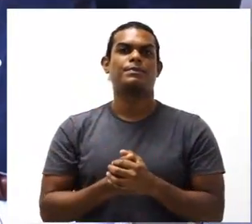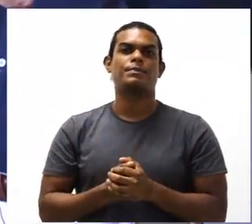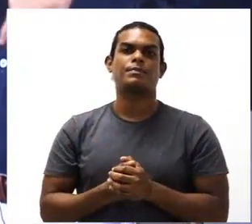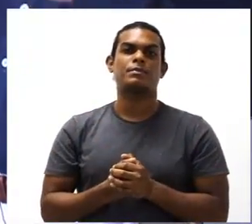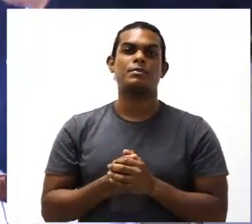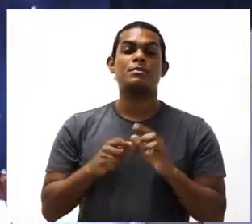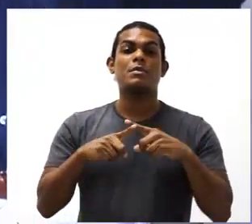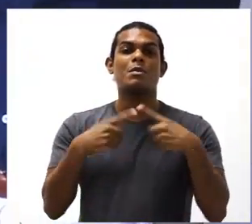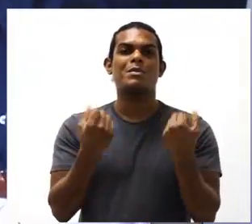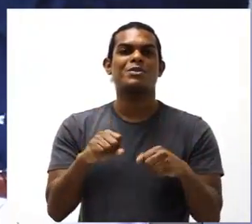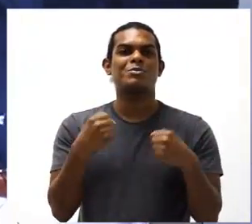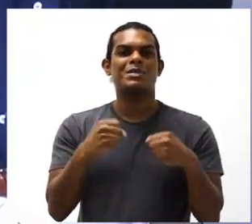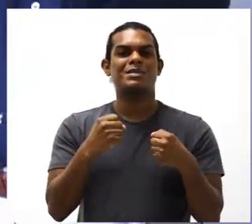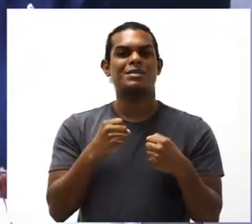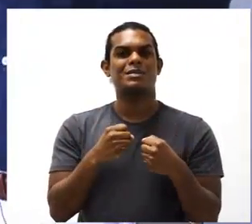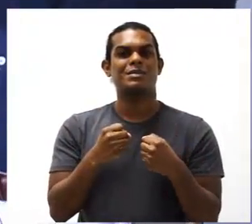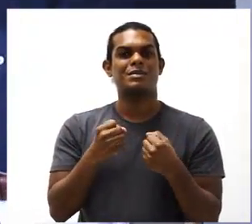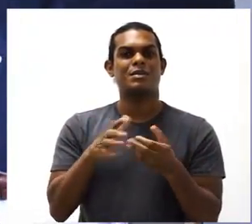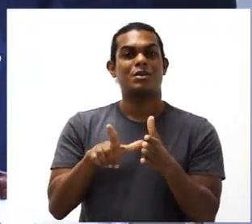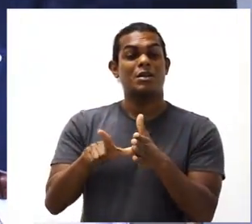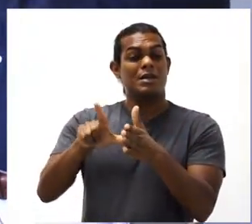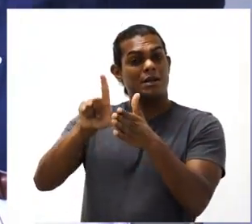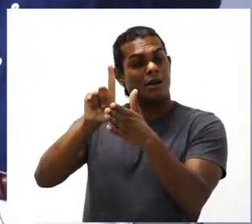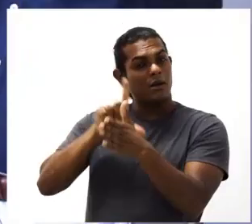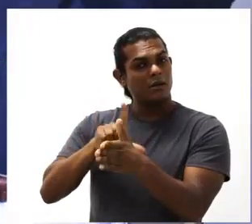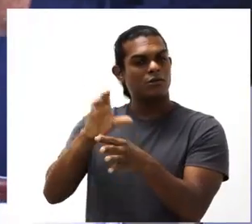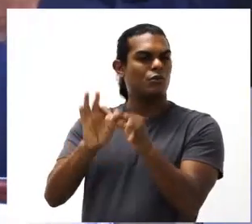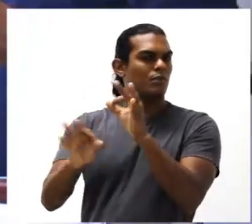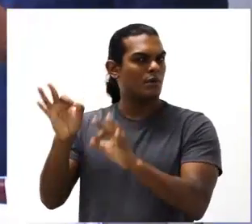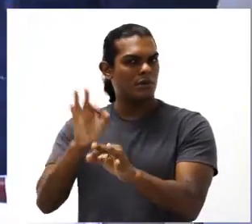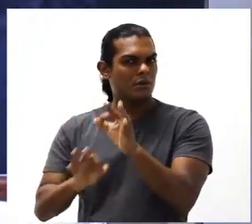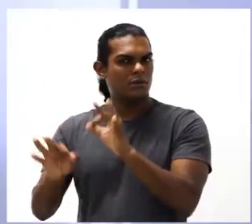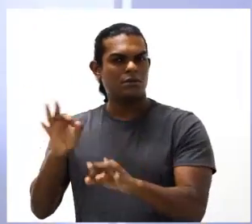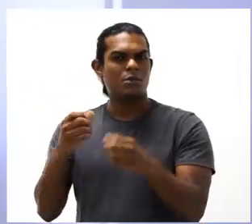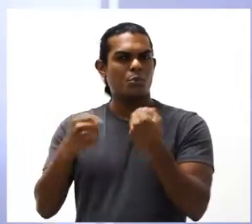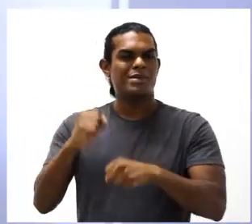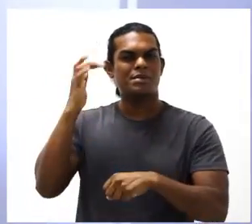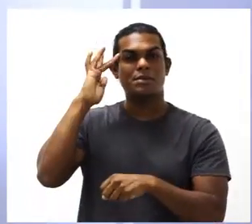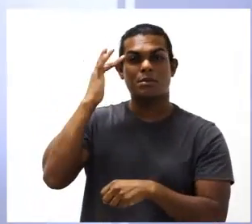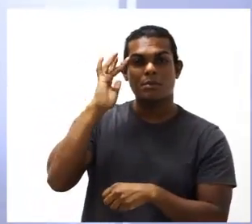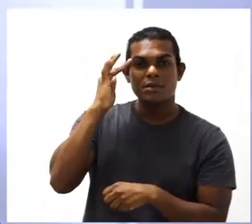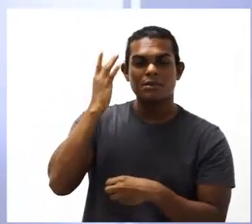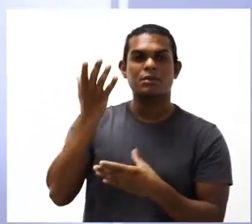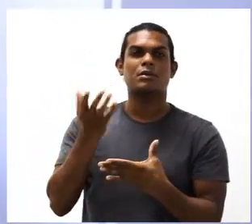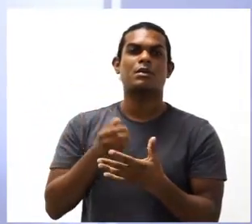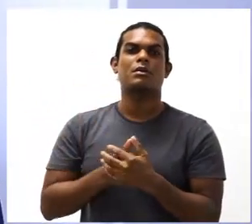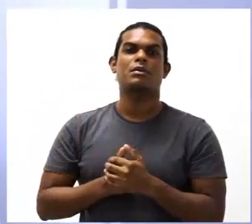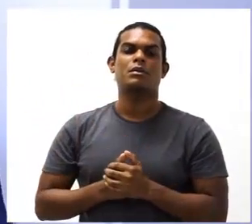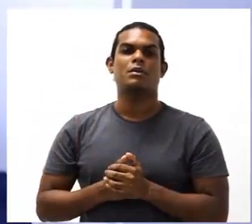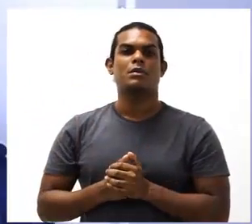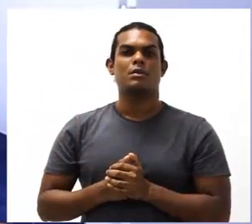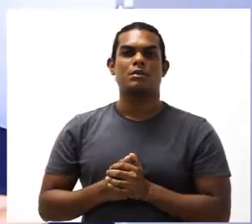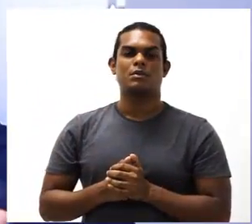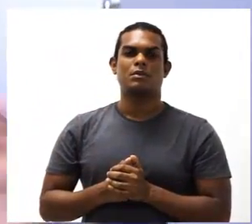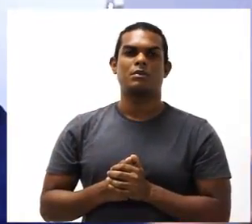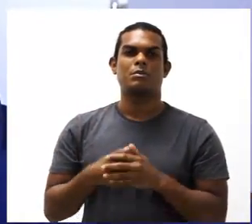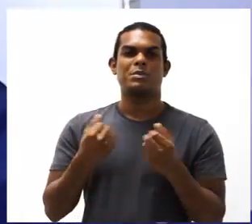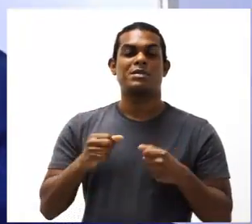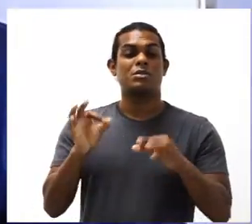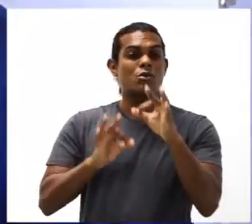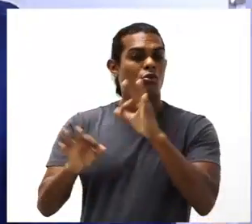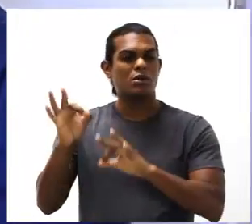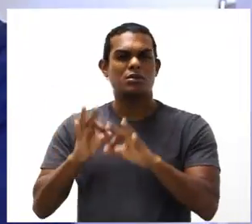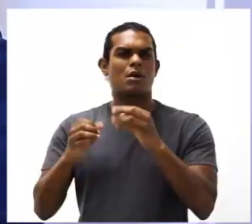preciso construir desde o início, pensar assim. Eu tenho que pensar, construir essa gestão do conhecimento, senão não adianta. Eu posso ter as